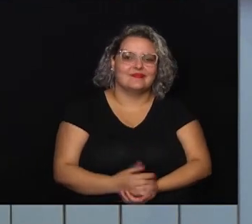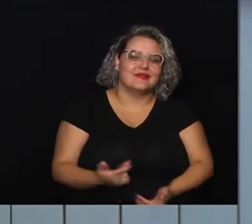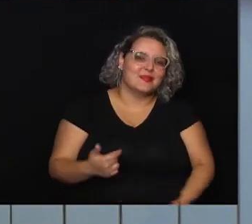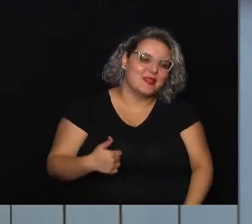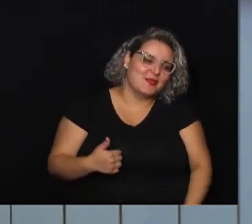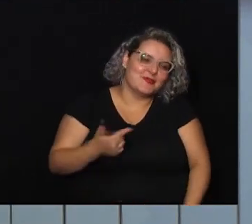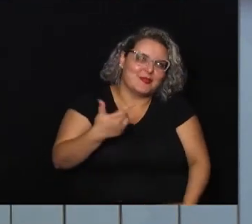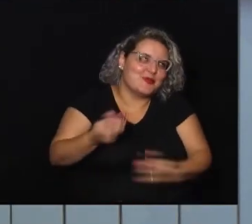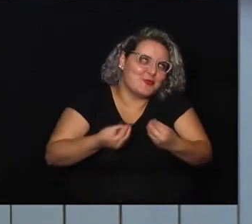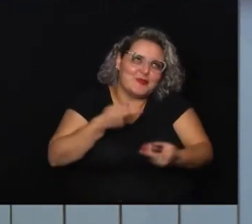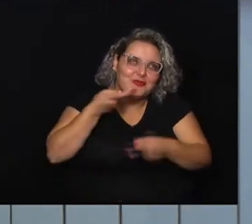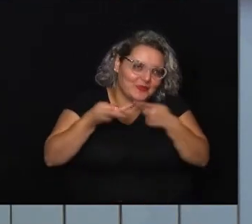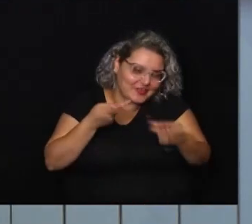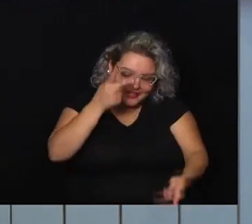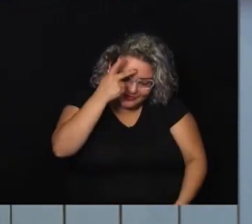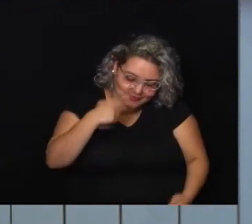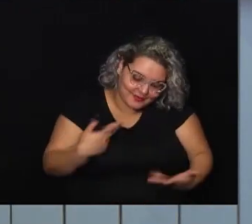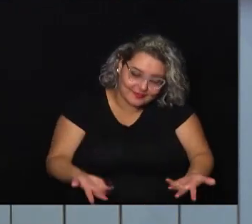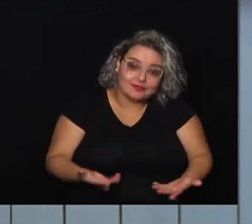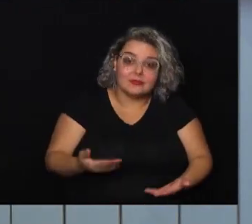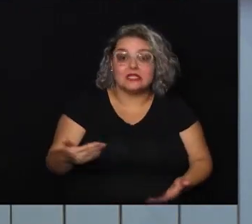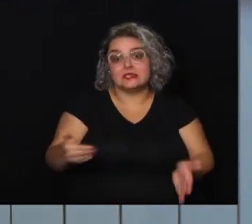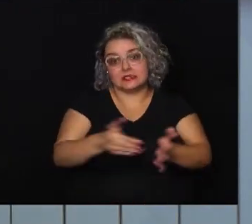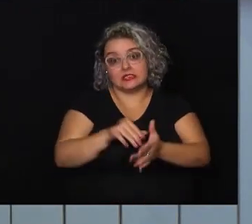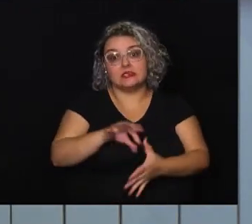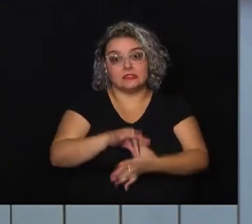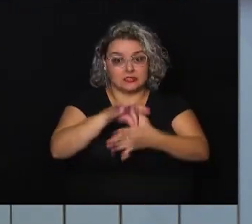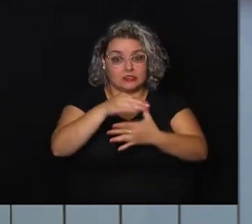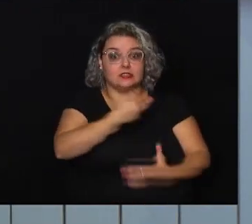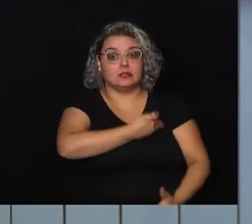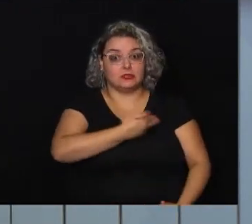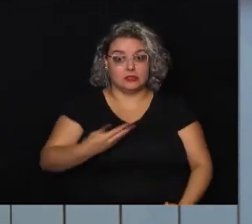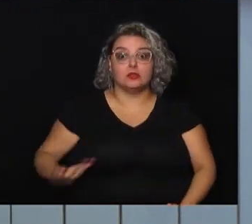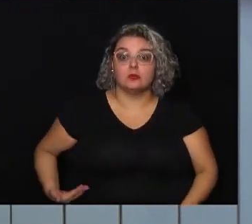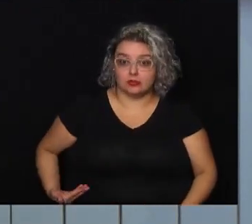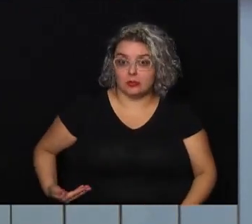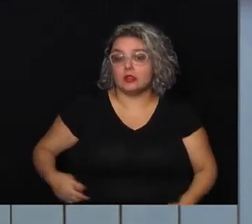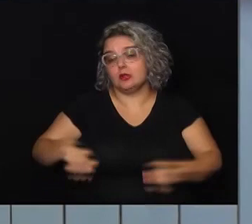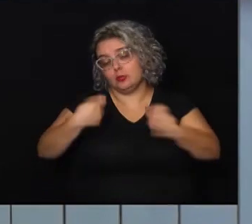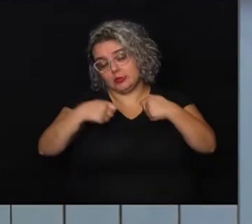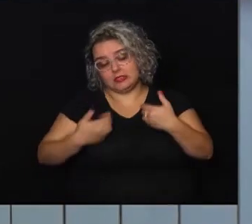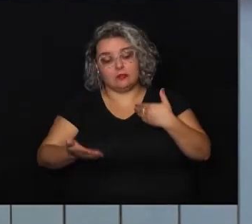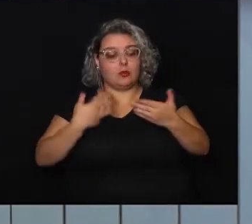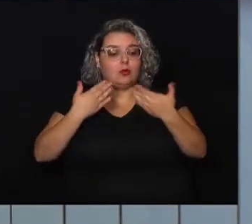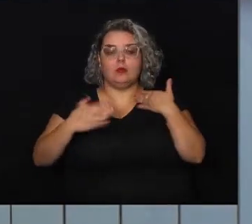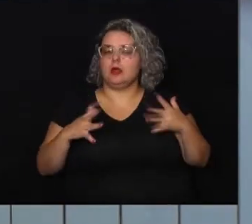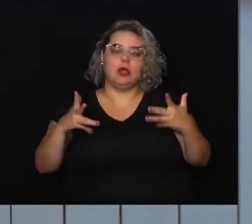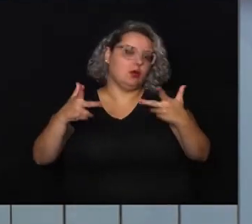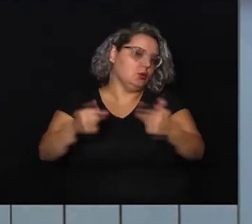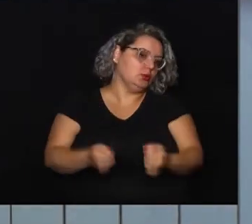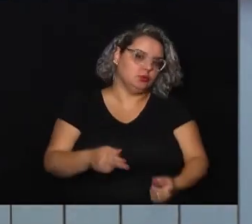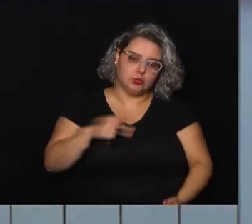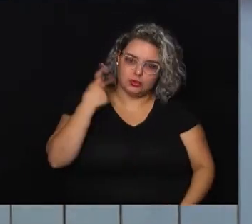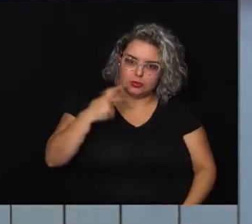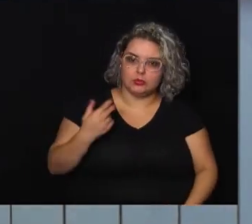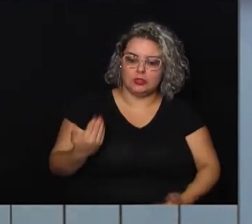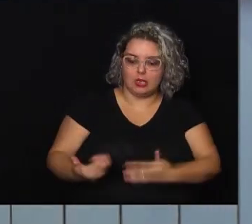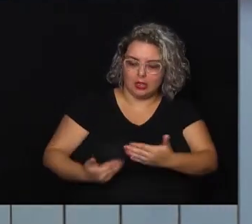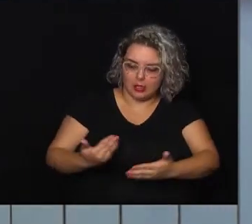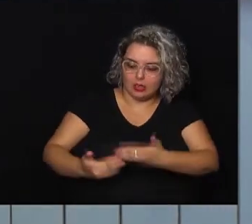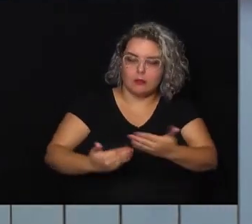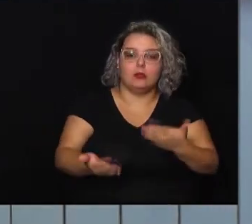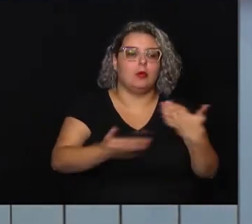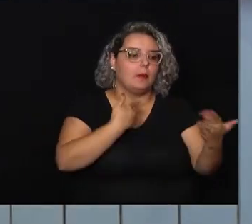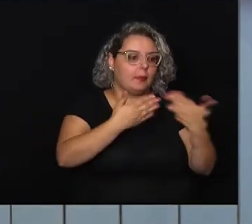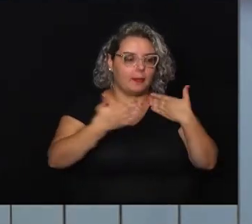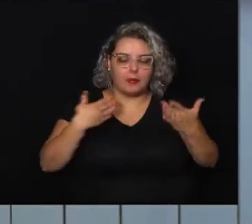mesmo, mas até no exercício da liderança de governo, eu precisava dialogar com todos. E nesse processo de